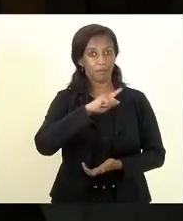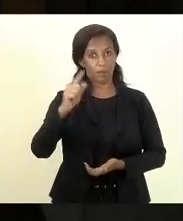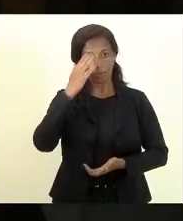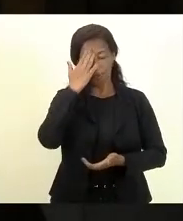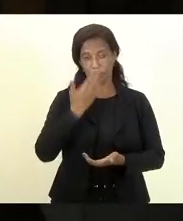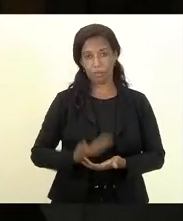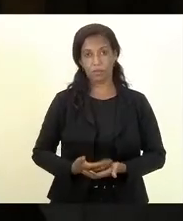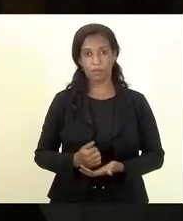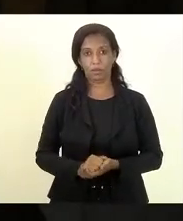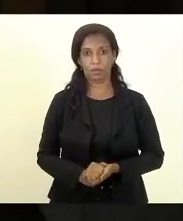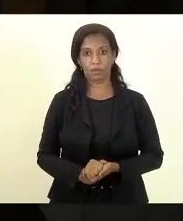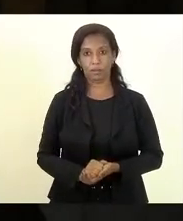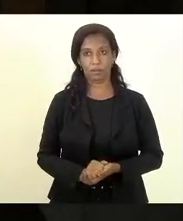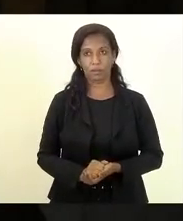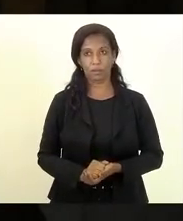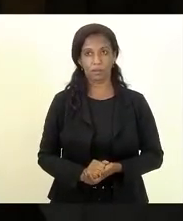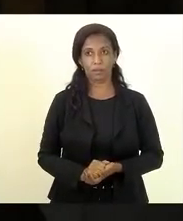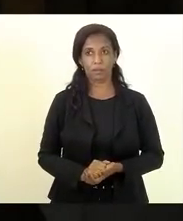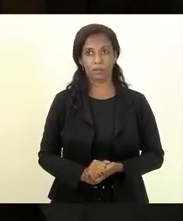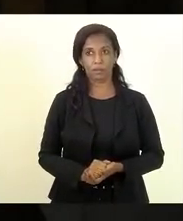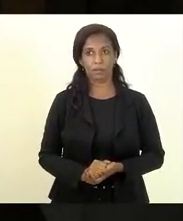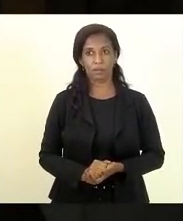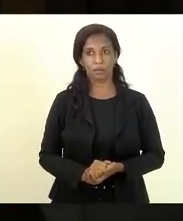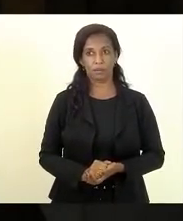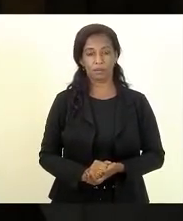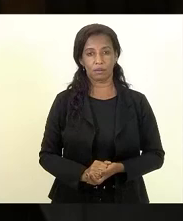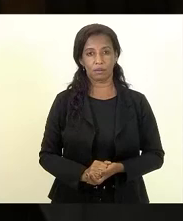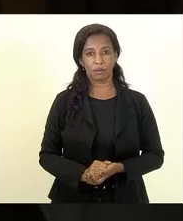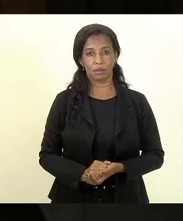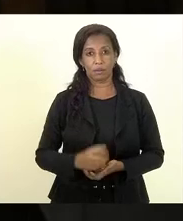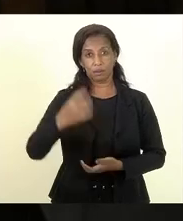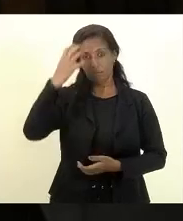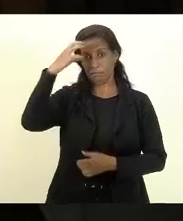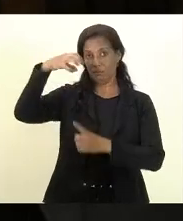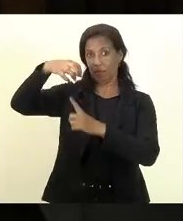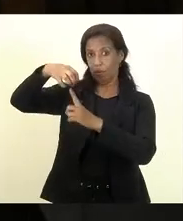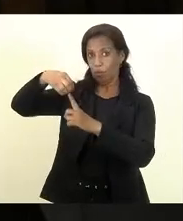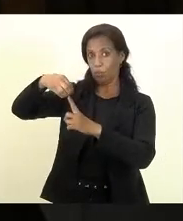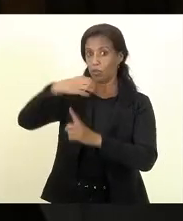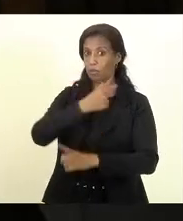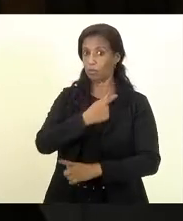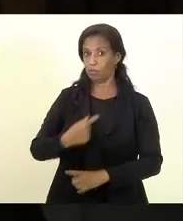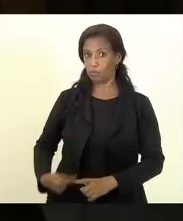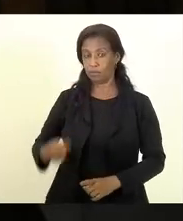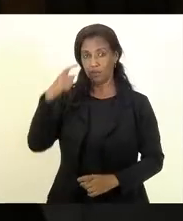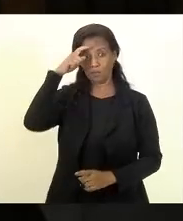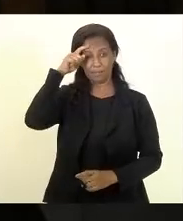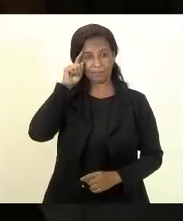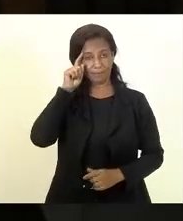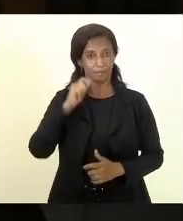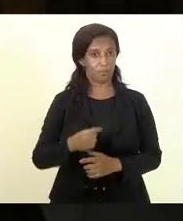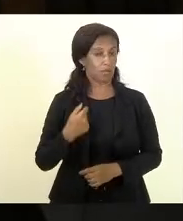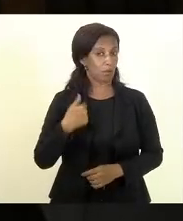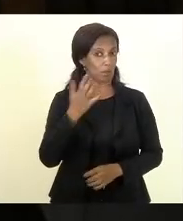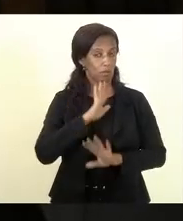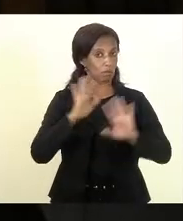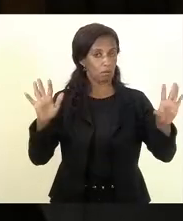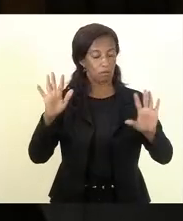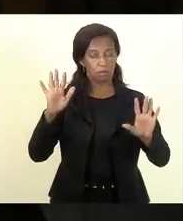eu quero não acreditar da anuência do governador Cláudio Castro nessa situação. Quero não